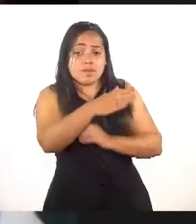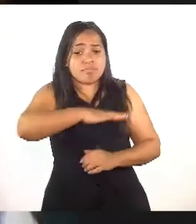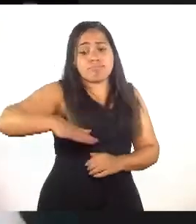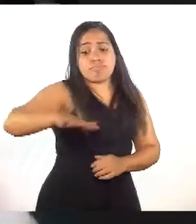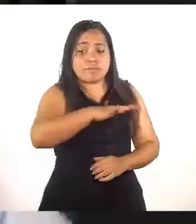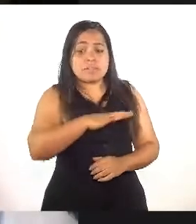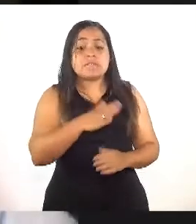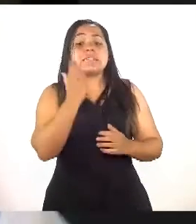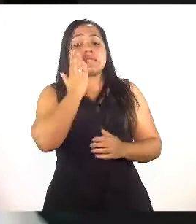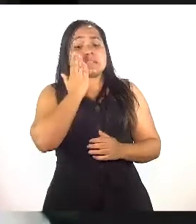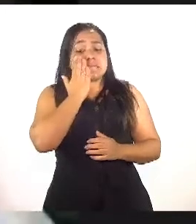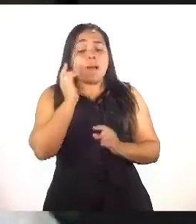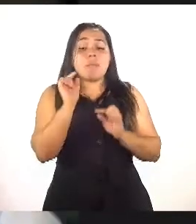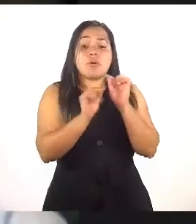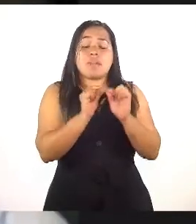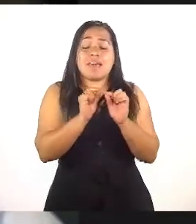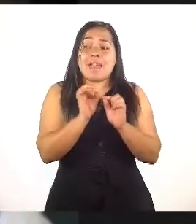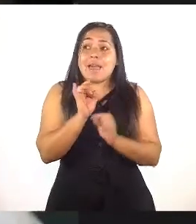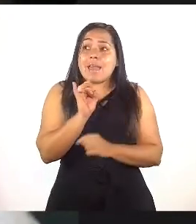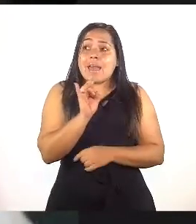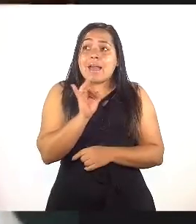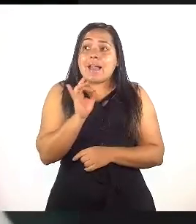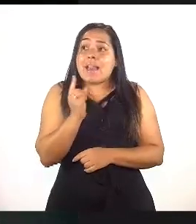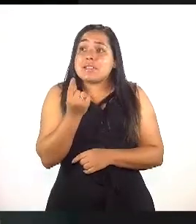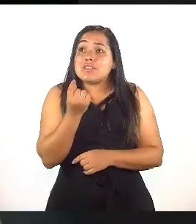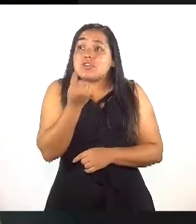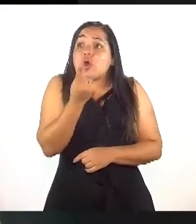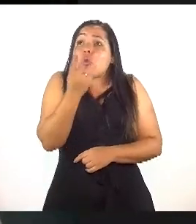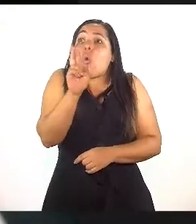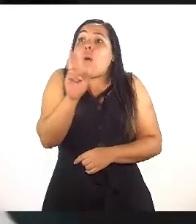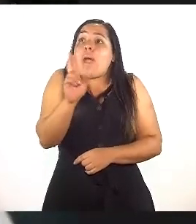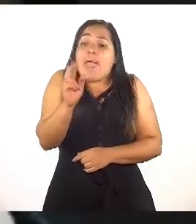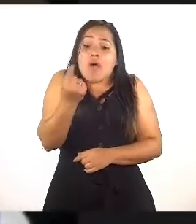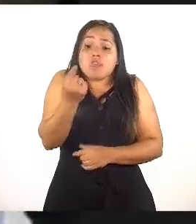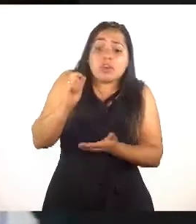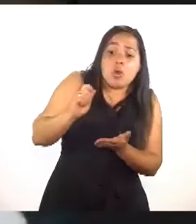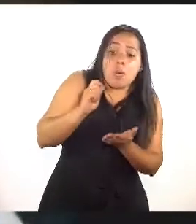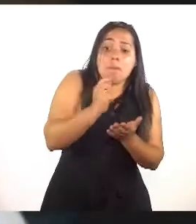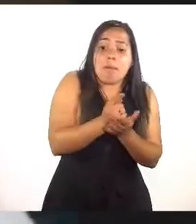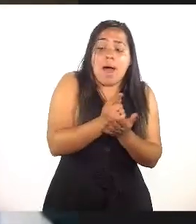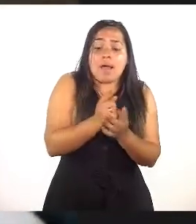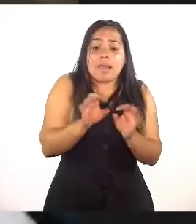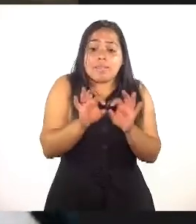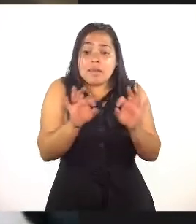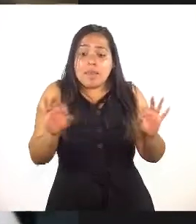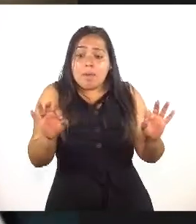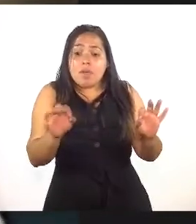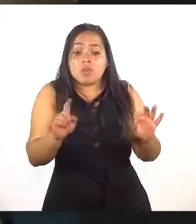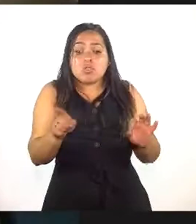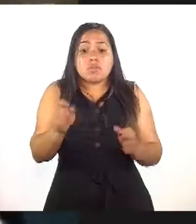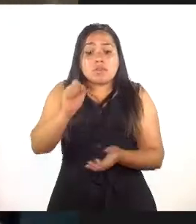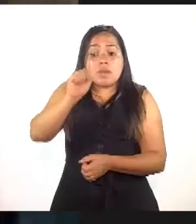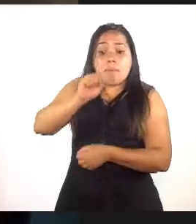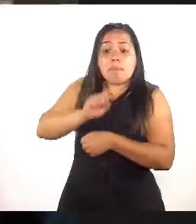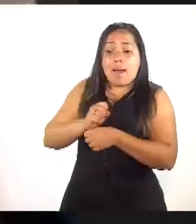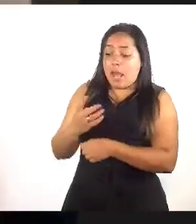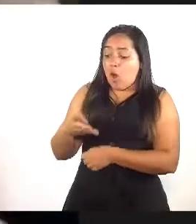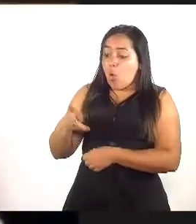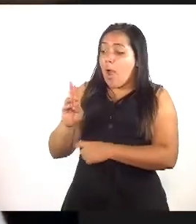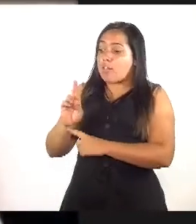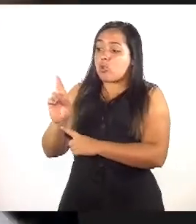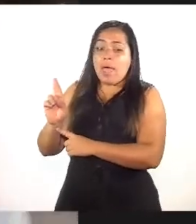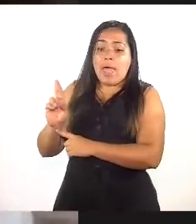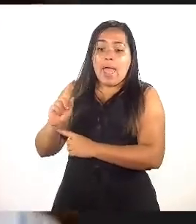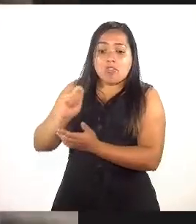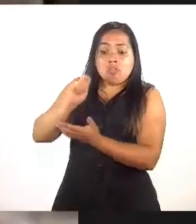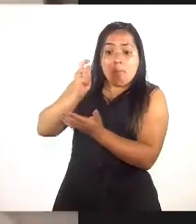Cada R$1 que você investe em saneamento, automaticamente você deixa de gastar 4 na saúde. Isso aí não é